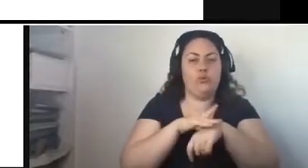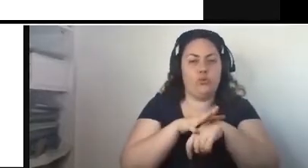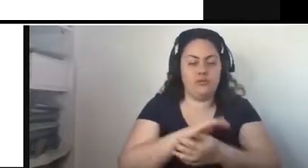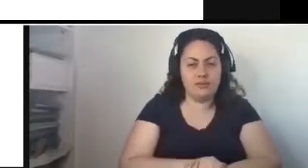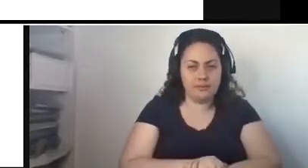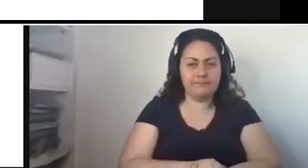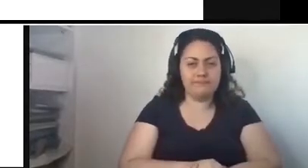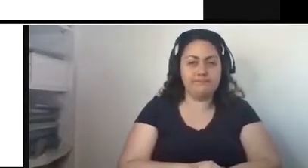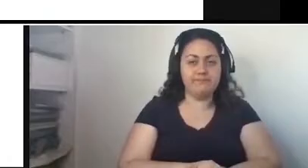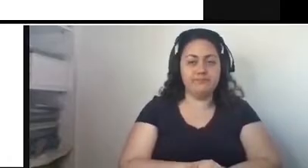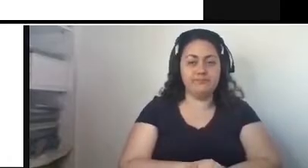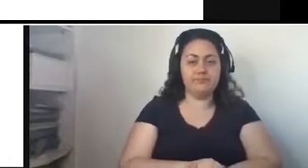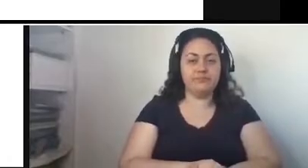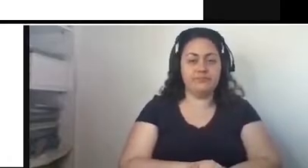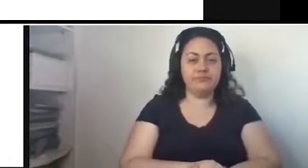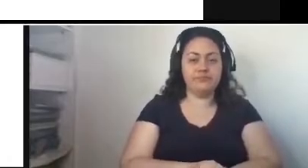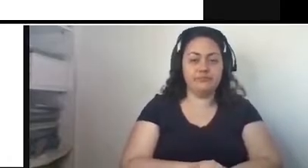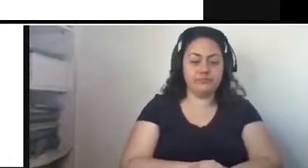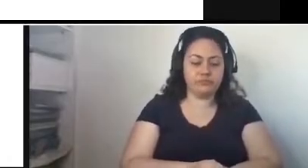Mas não é